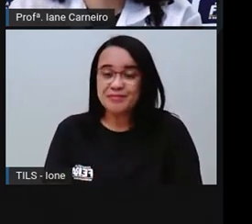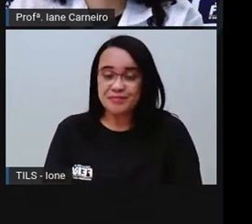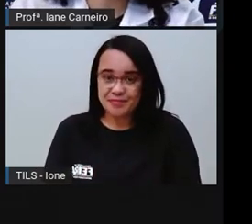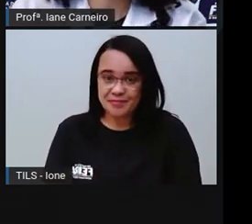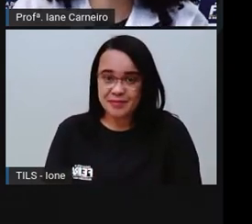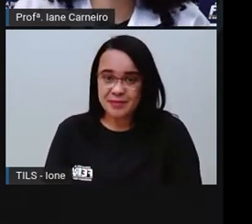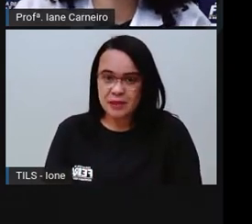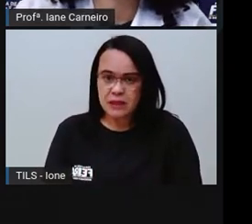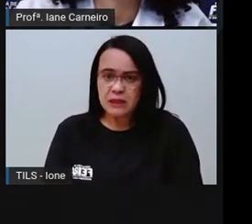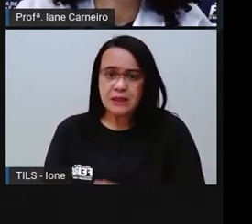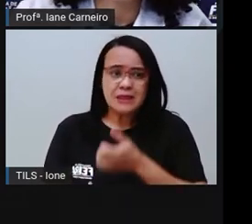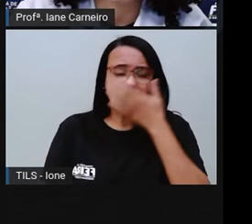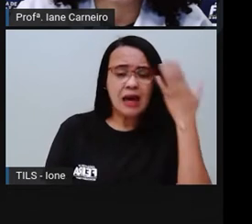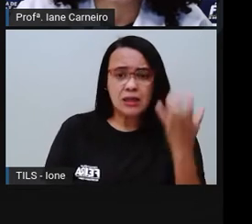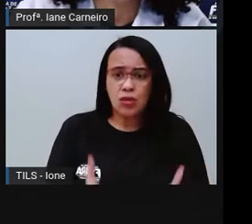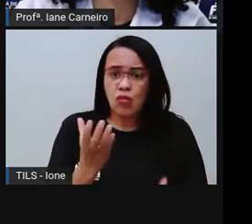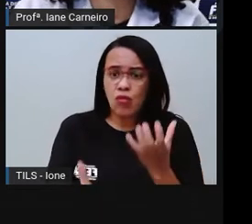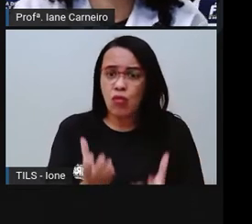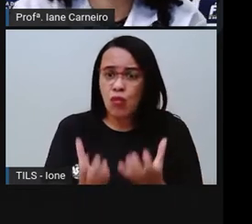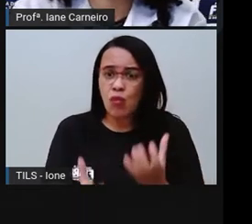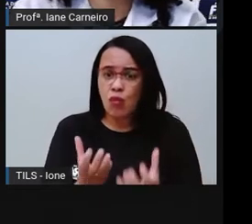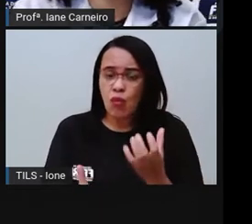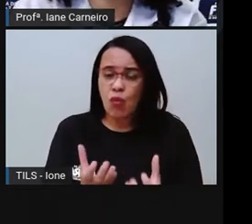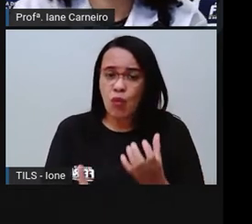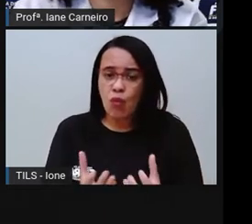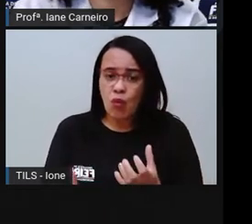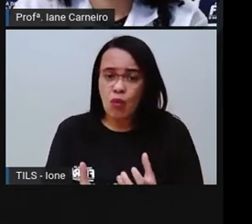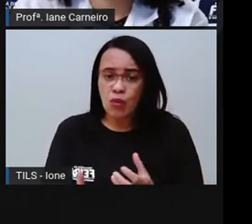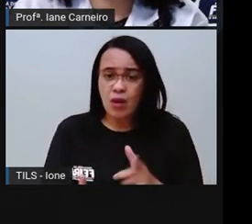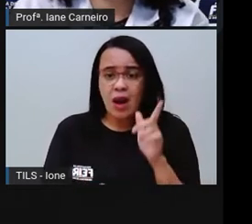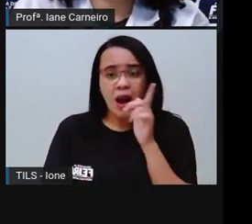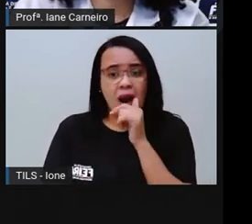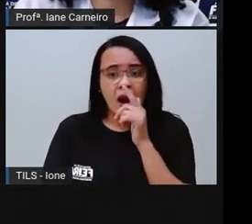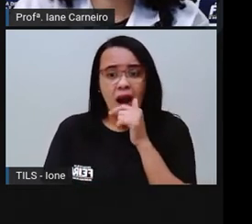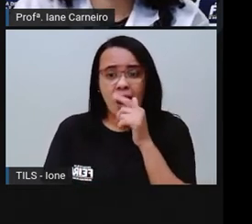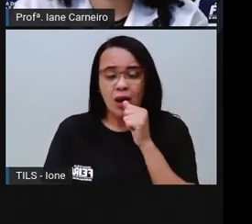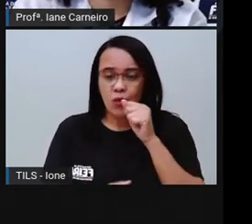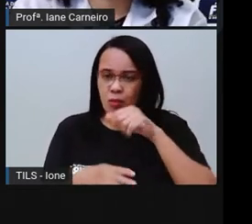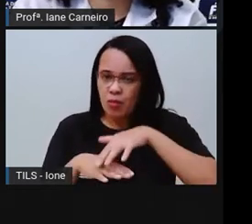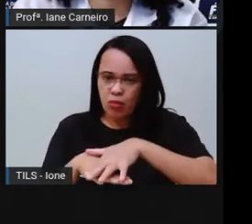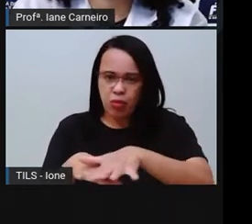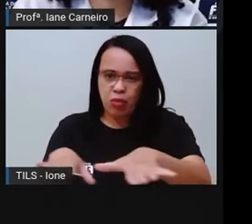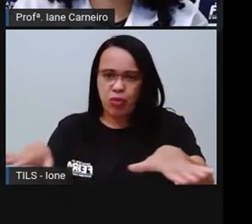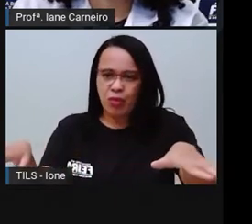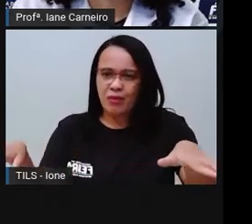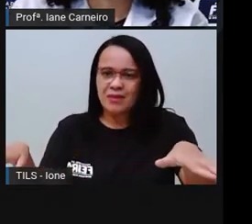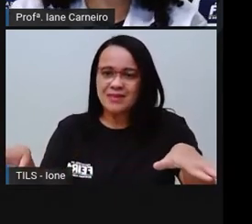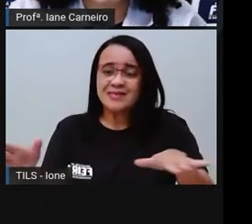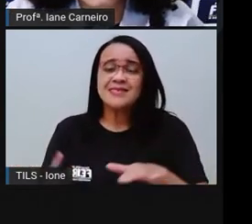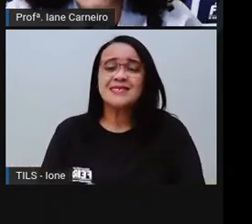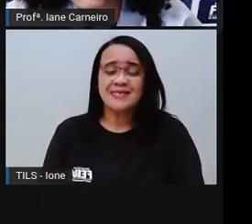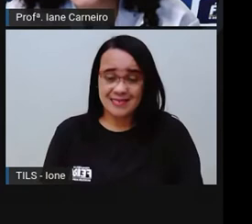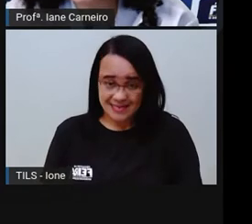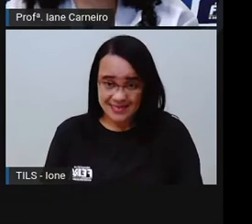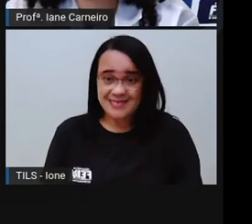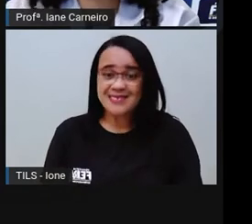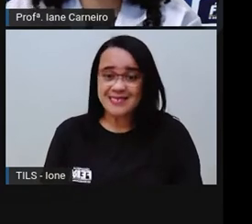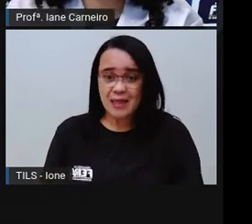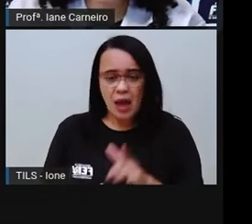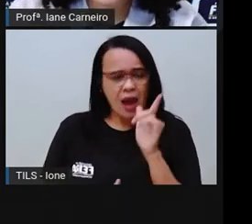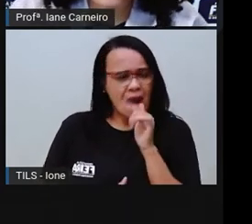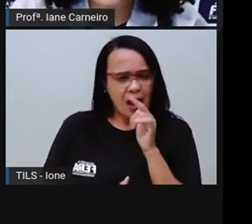queimou cadê o fogo foi aconteceu a água apagou